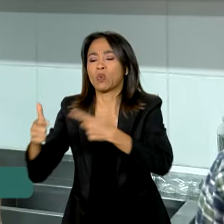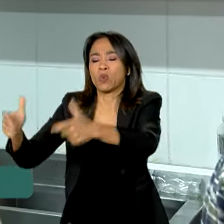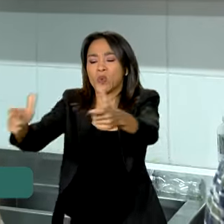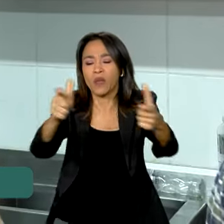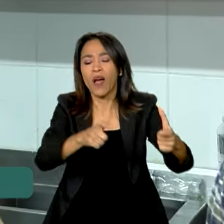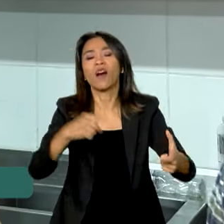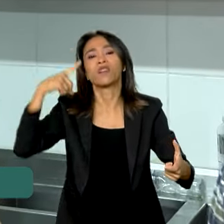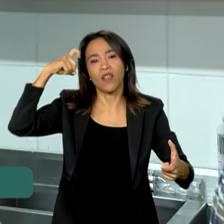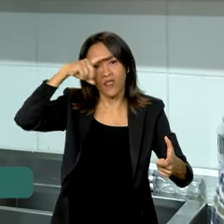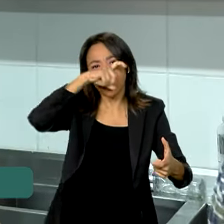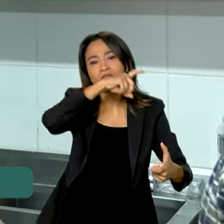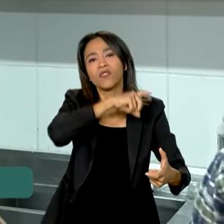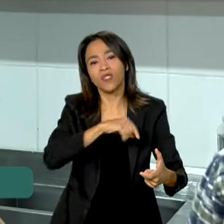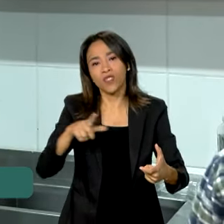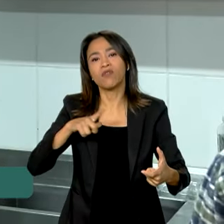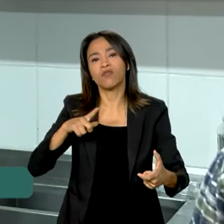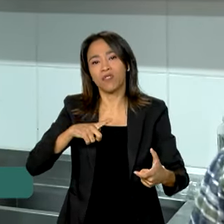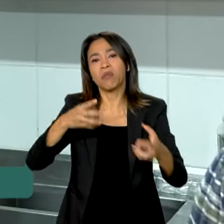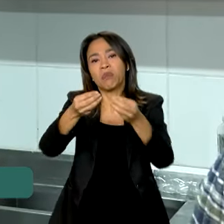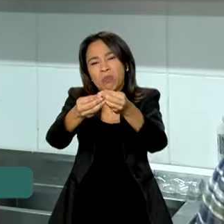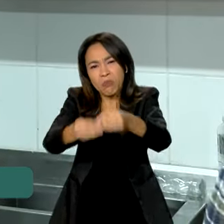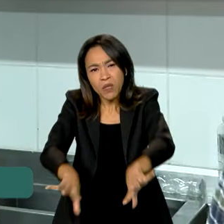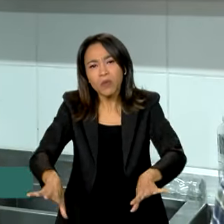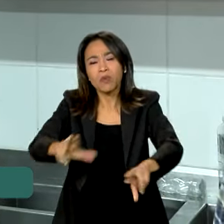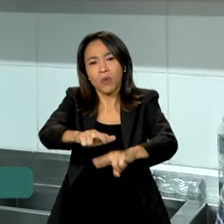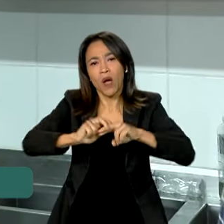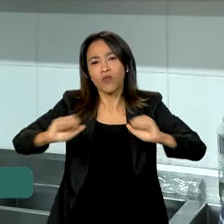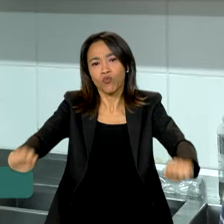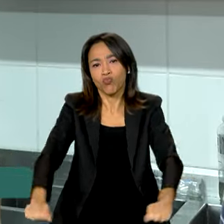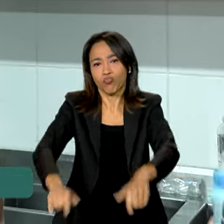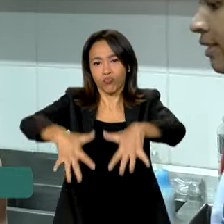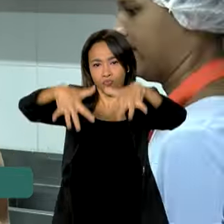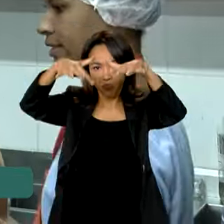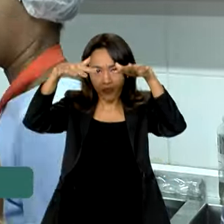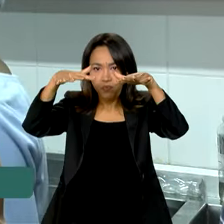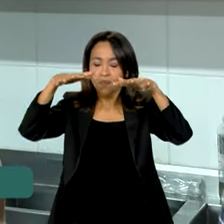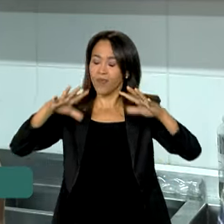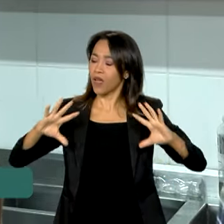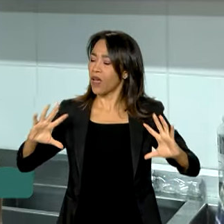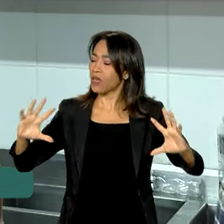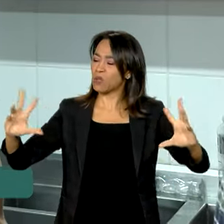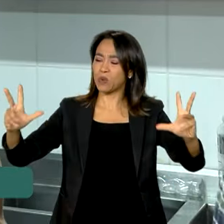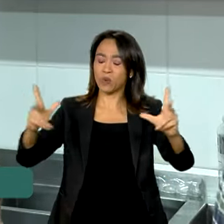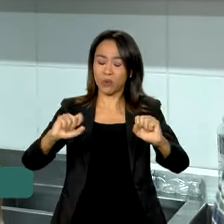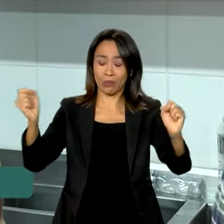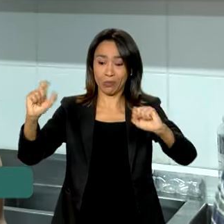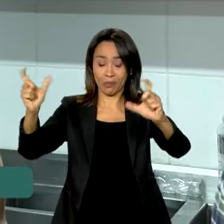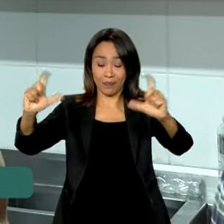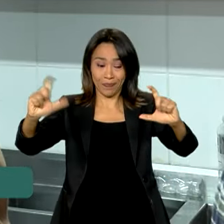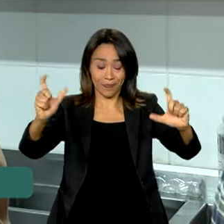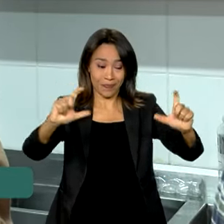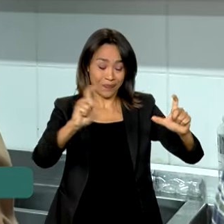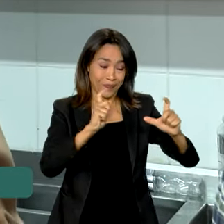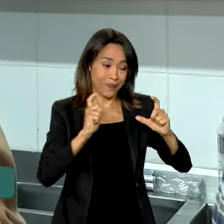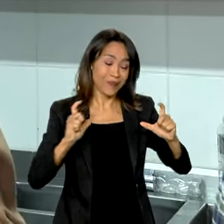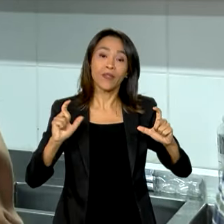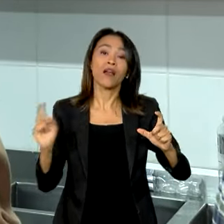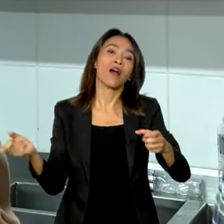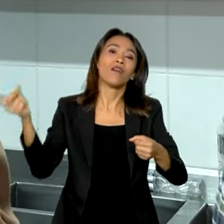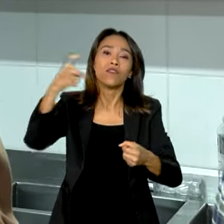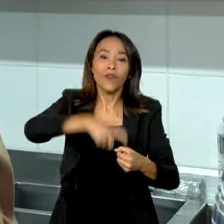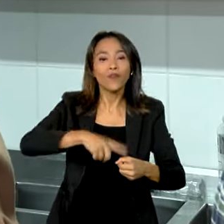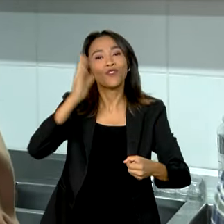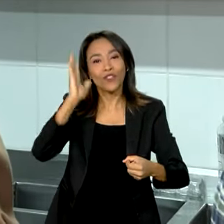enfrenta muitas consequências aí dessas enchentes. E em meio a toda essa tragédia, restabelecer o fornecimento de